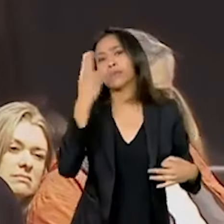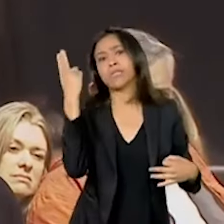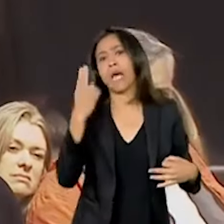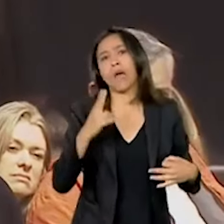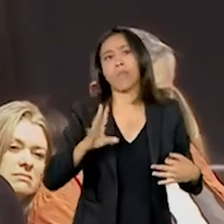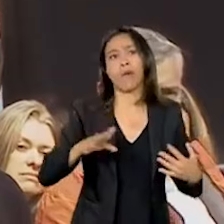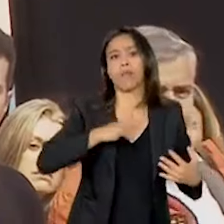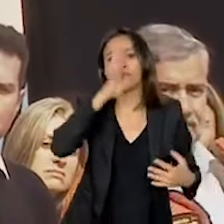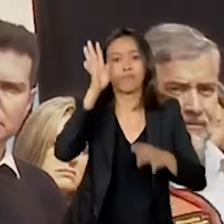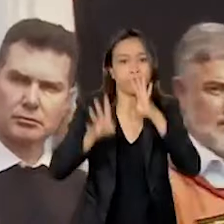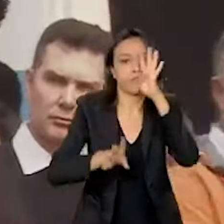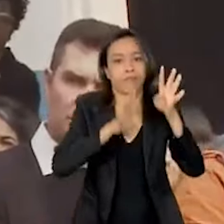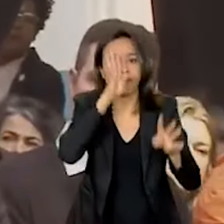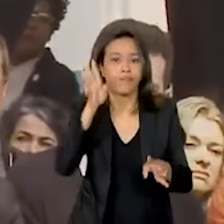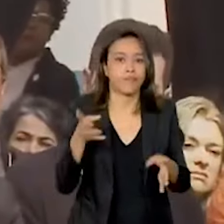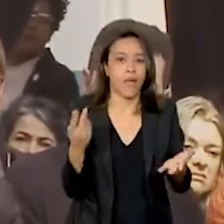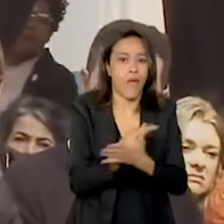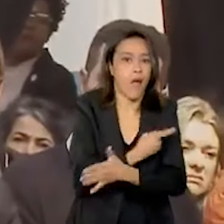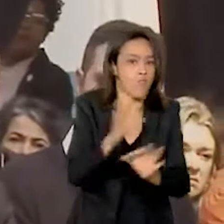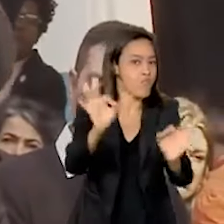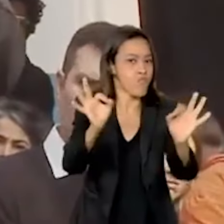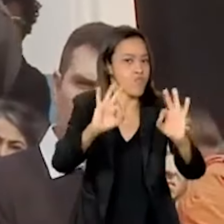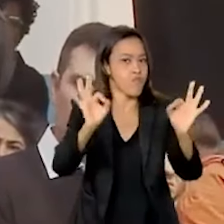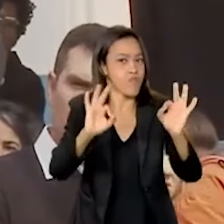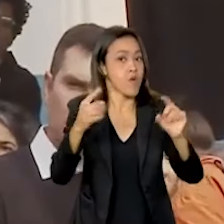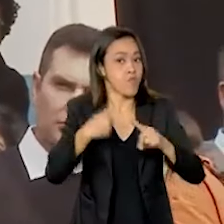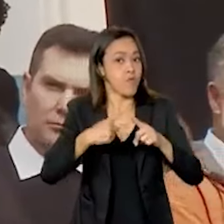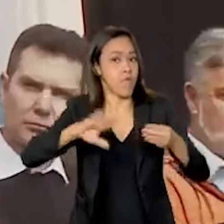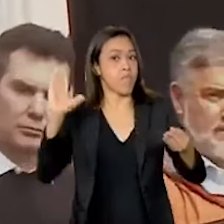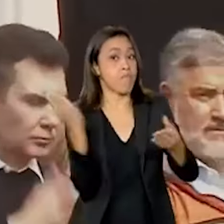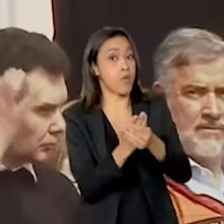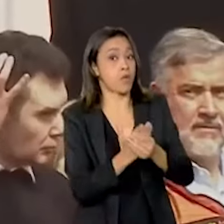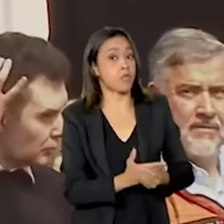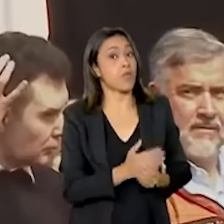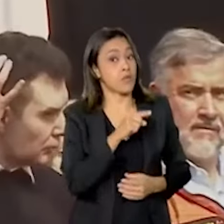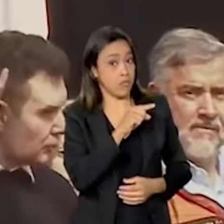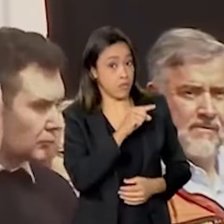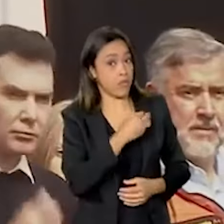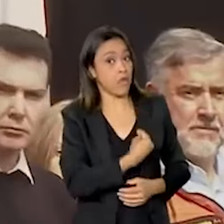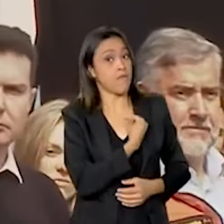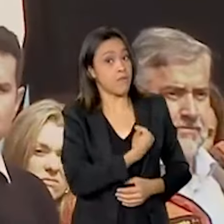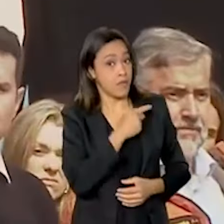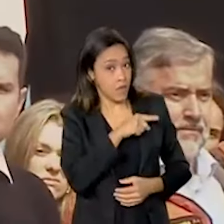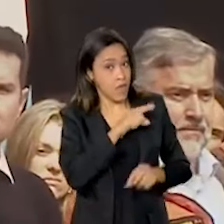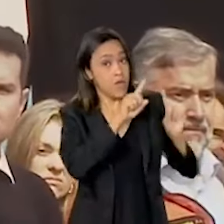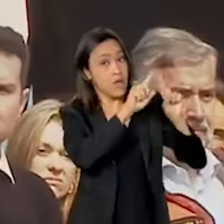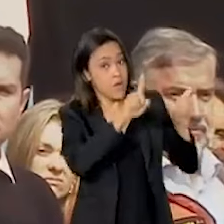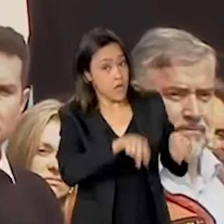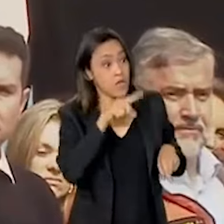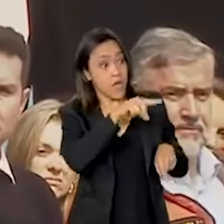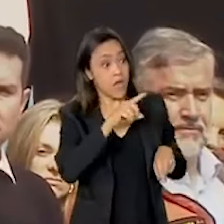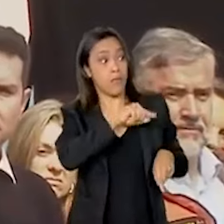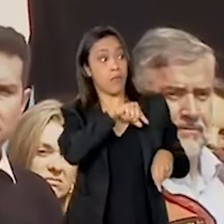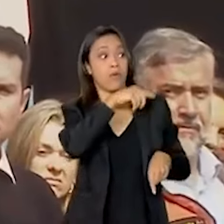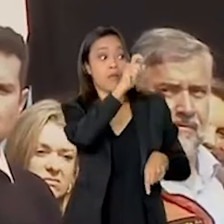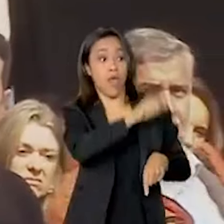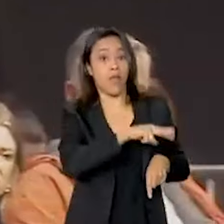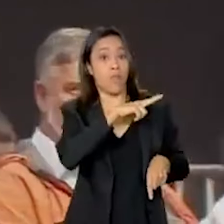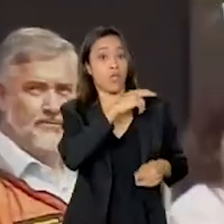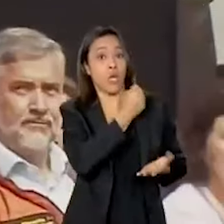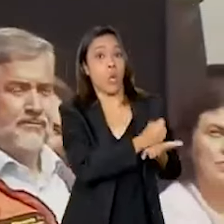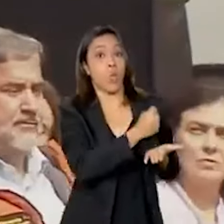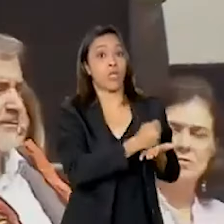erro e tomar decisão precipitada, porque eles tomam um processo das costas e é eles que têm que contratar advogado. O